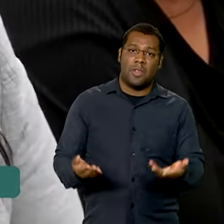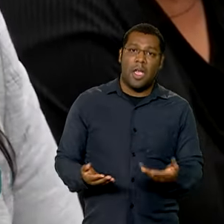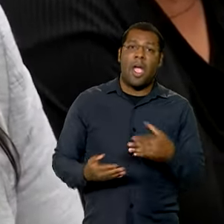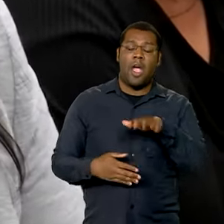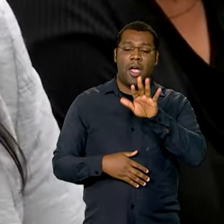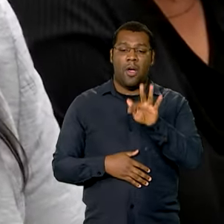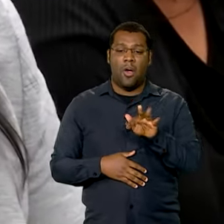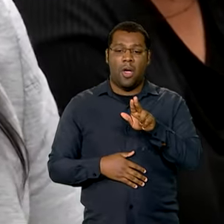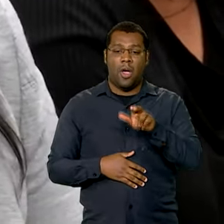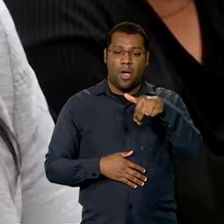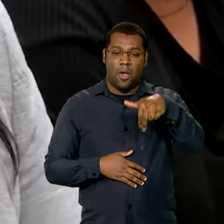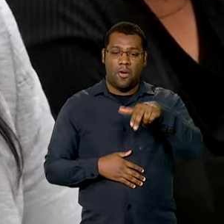faz chegar até a comunidade